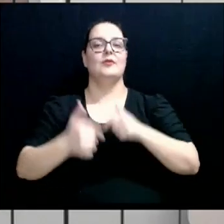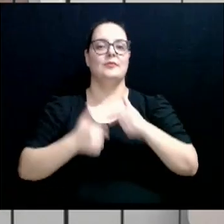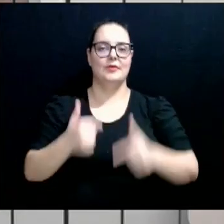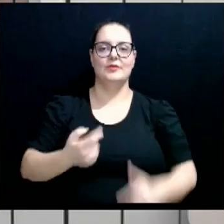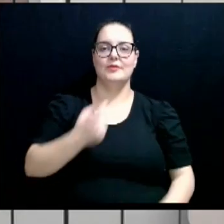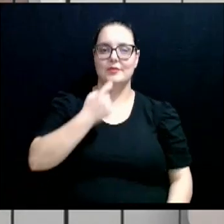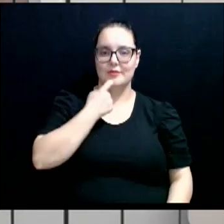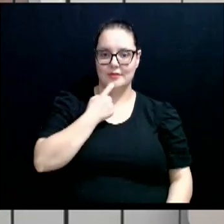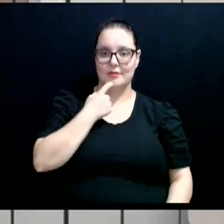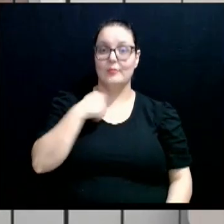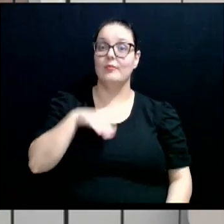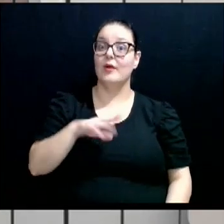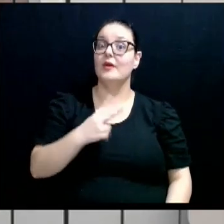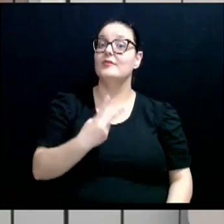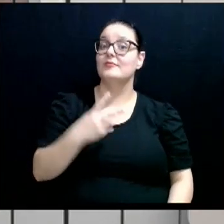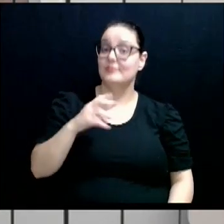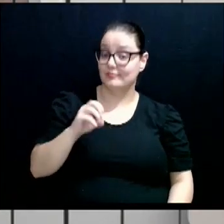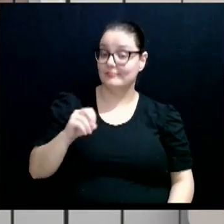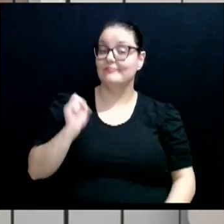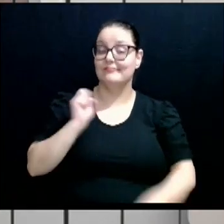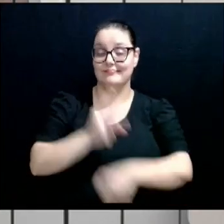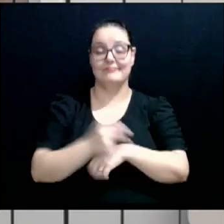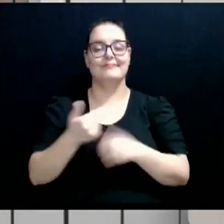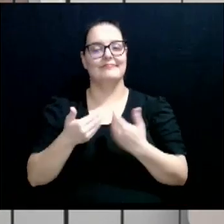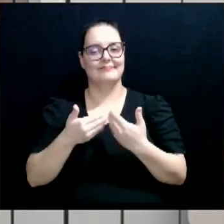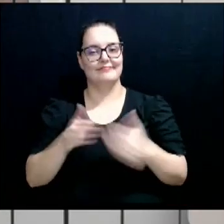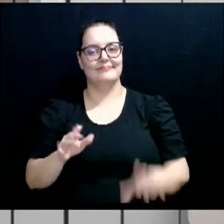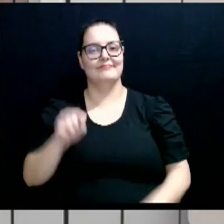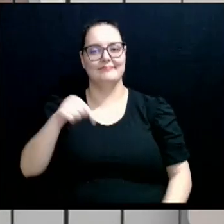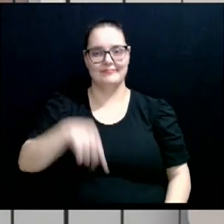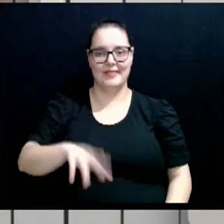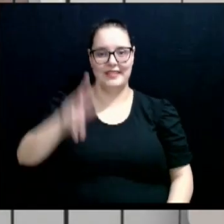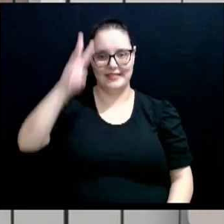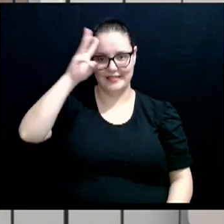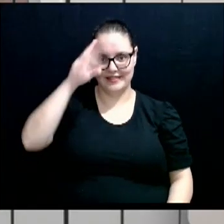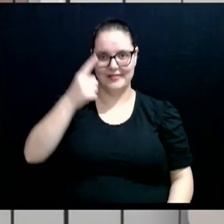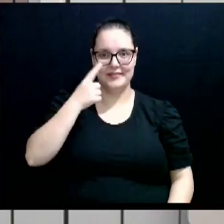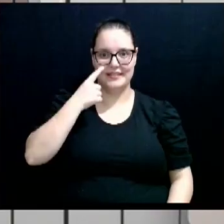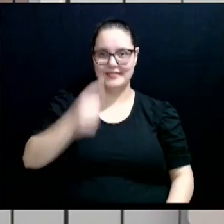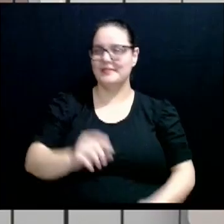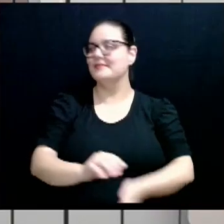de 200 vagas disponíveis para esta terça-feira. Olha só.